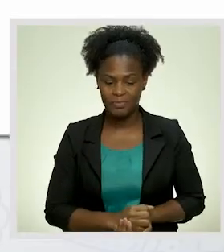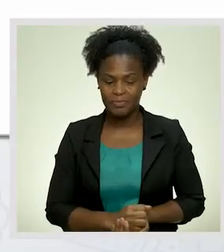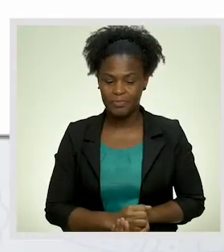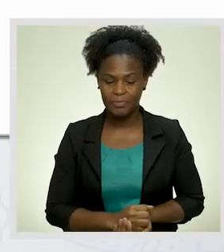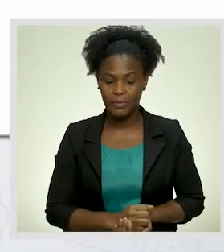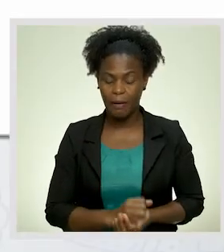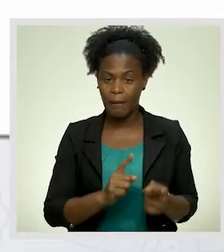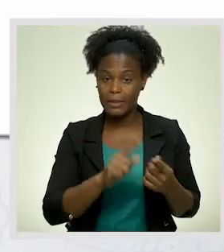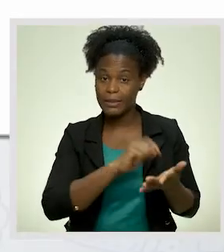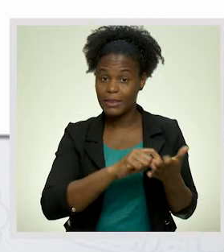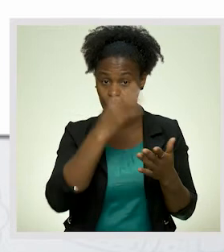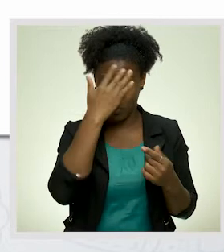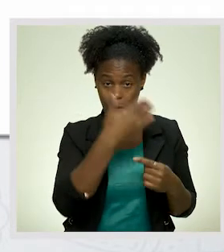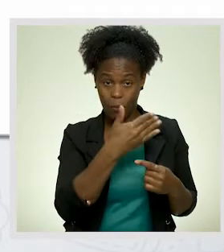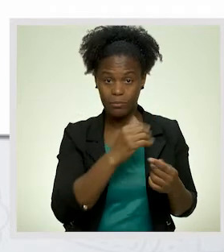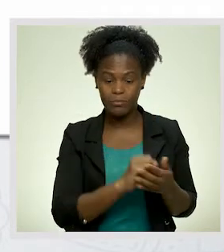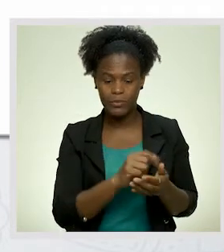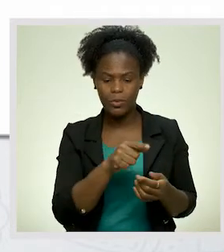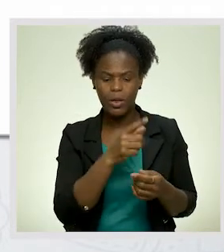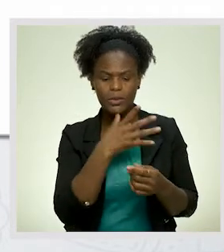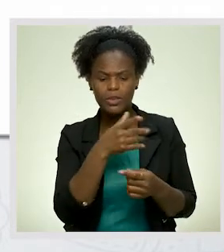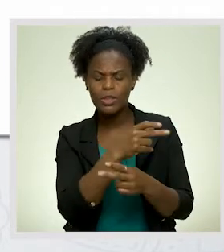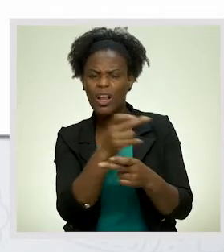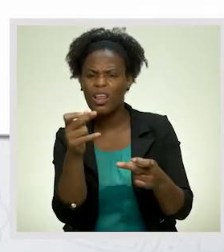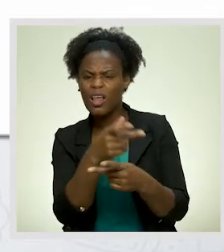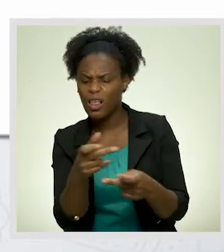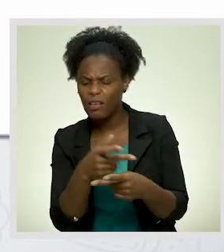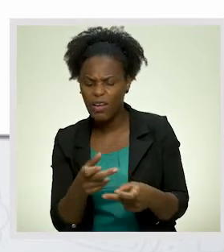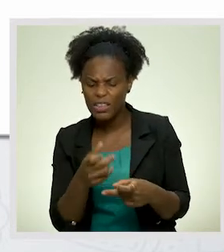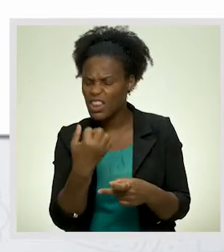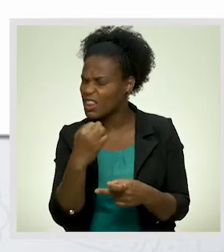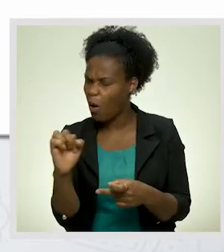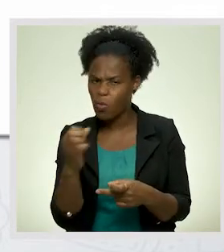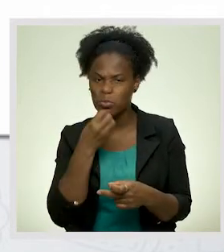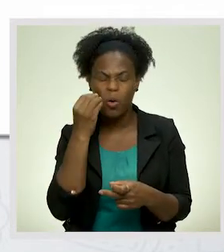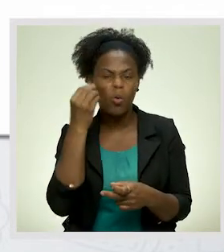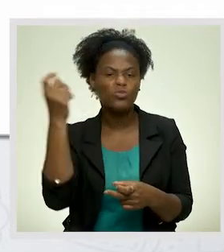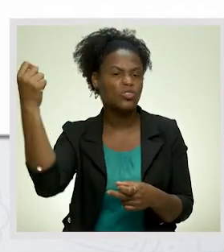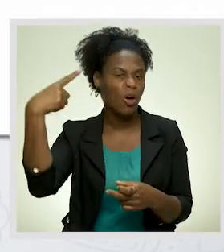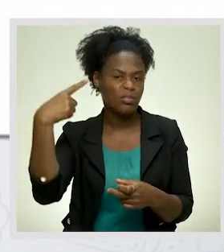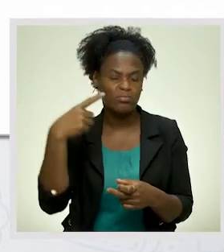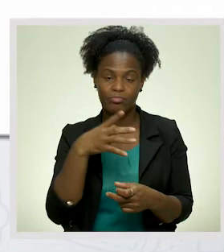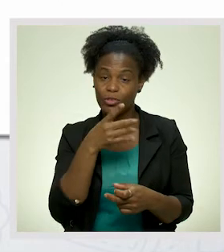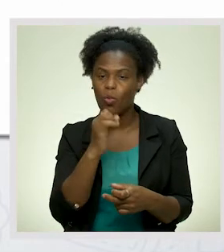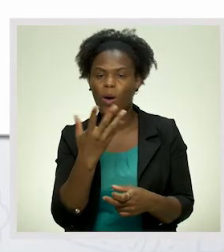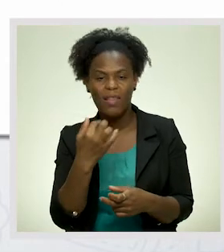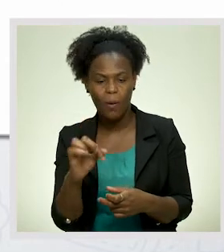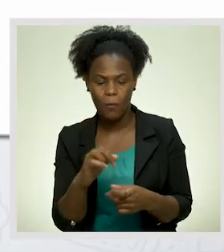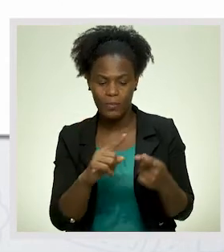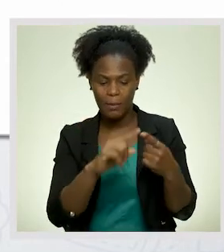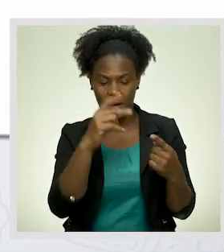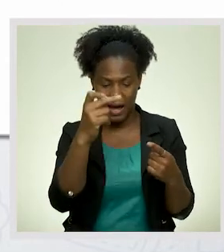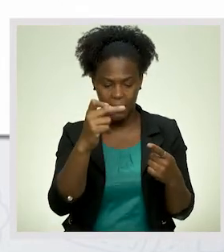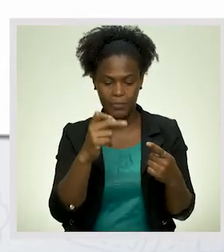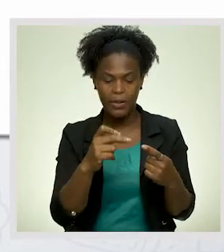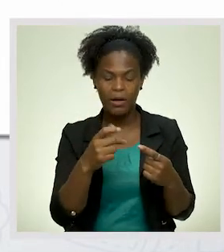Primeiro, assinale a linha que não corresponde à característica do Sol. A linha A